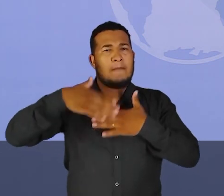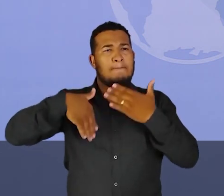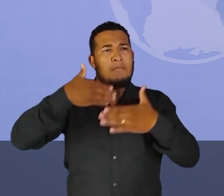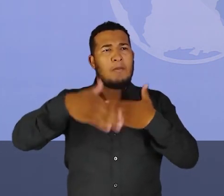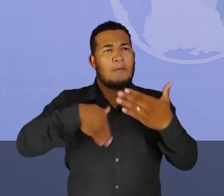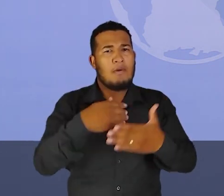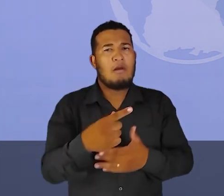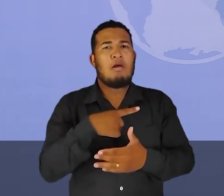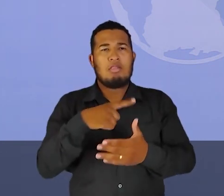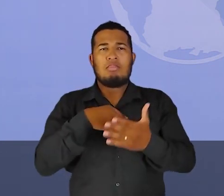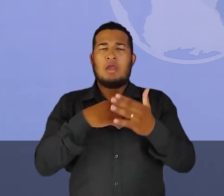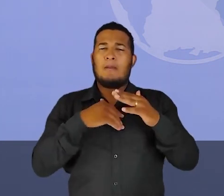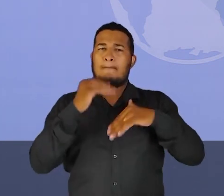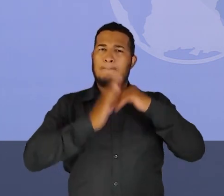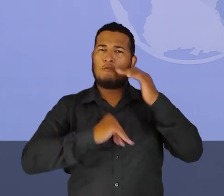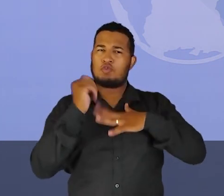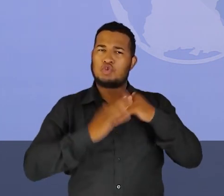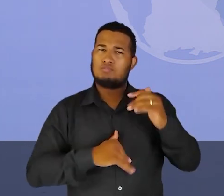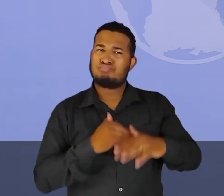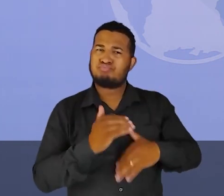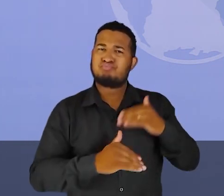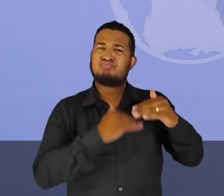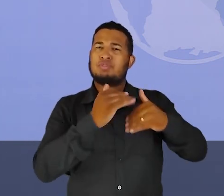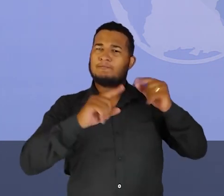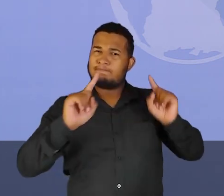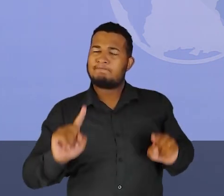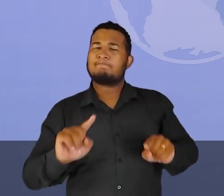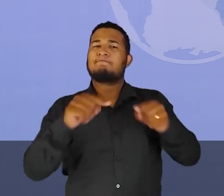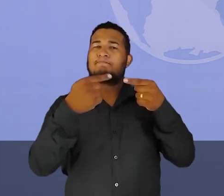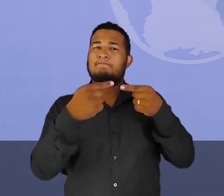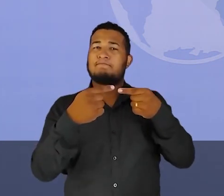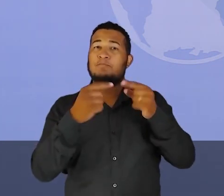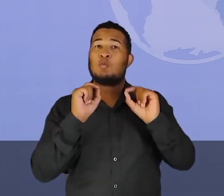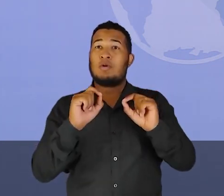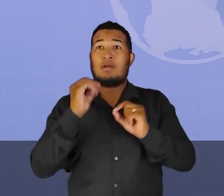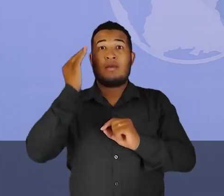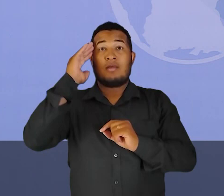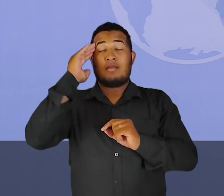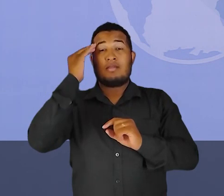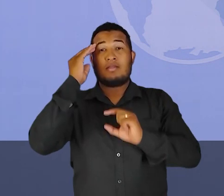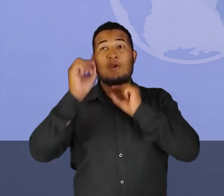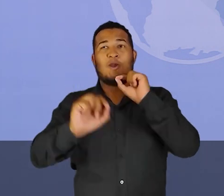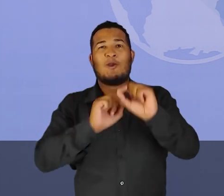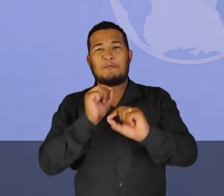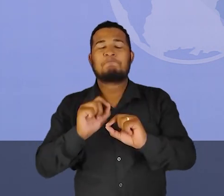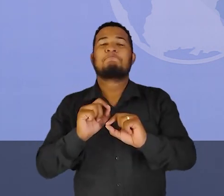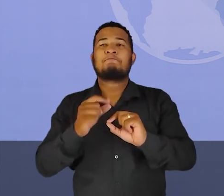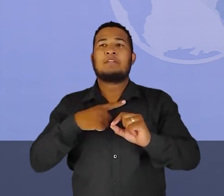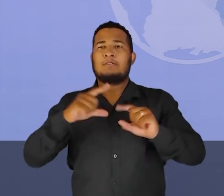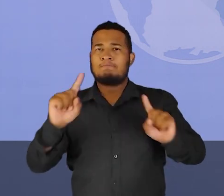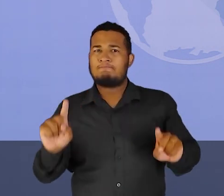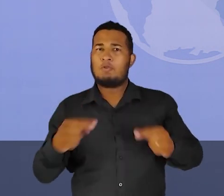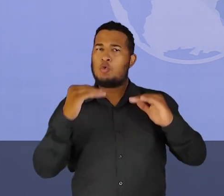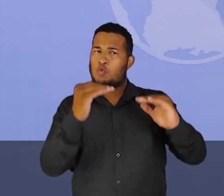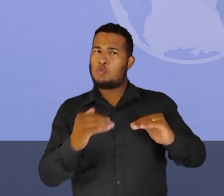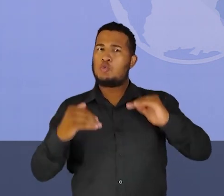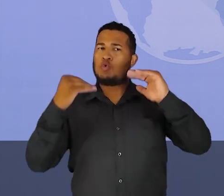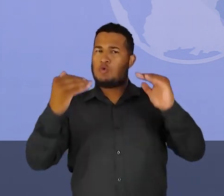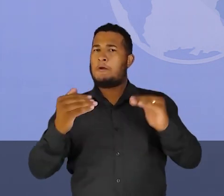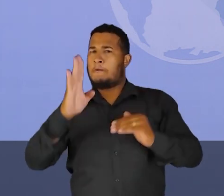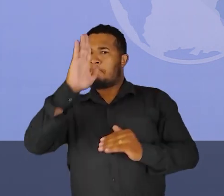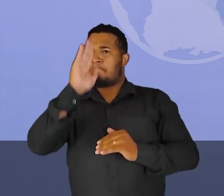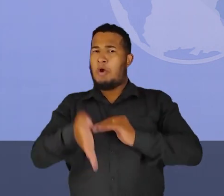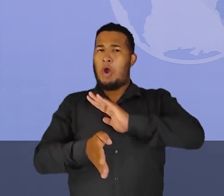ao longo da sua carreira profissional, todos os seus desafios, a gente entende que a superação ela nos ajuda muito nesse processo. Então, quando